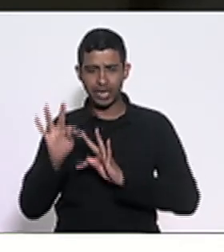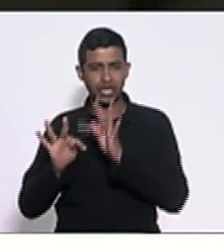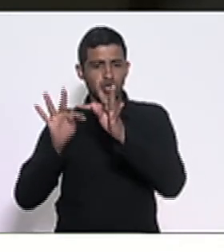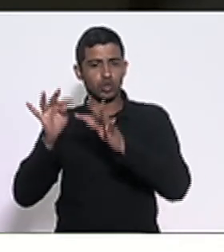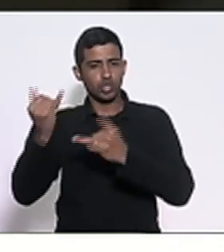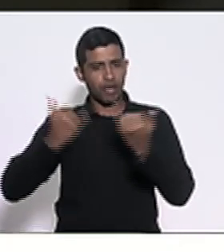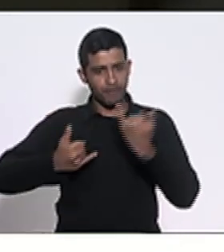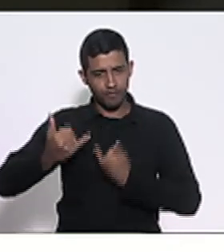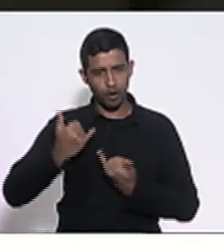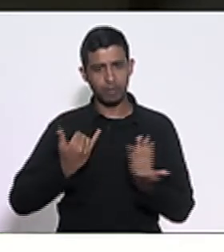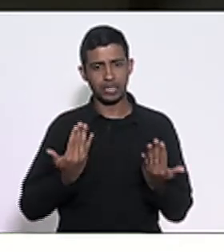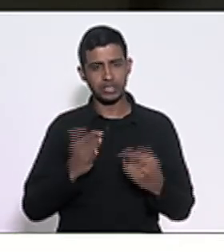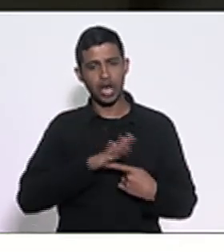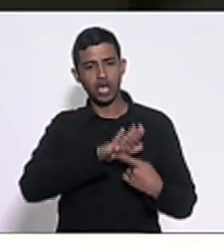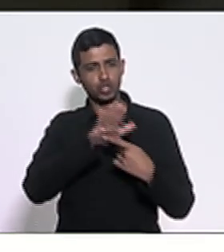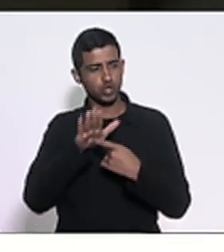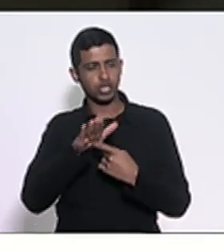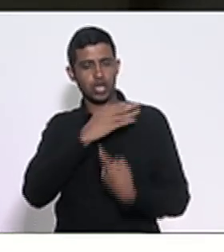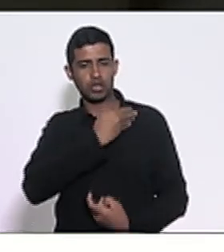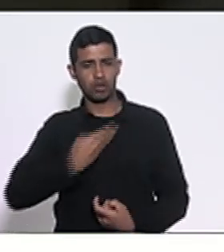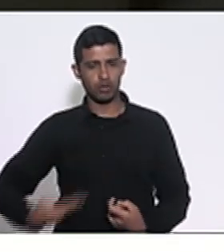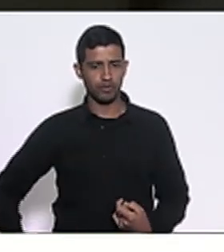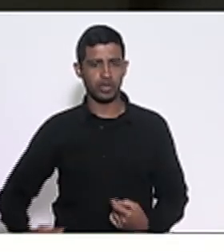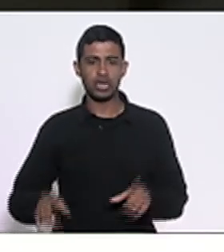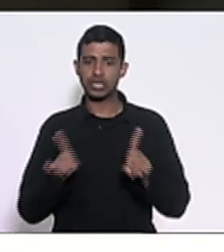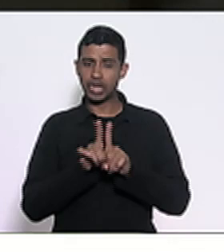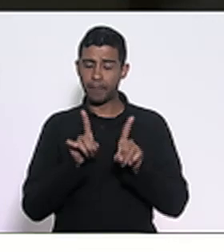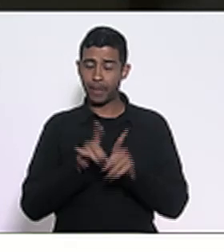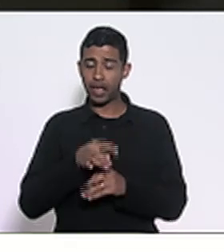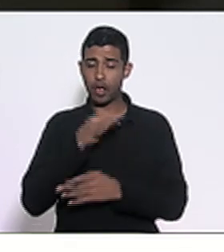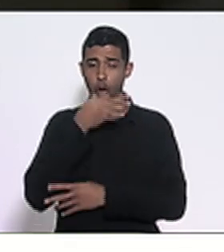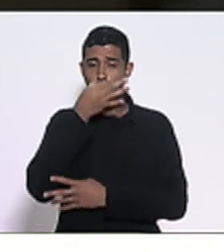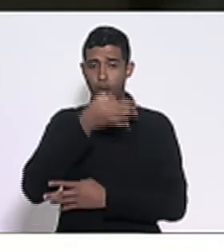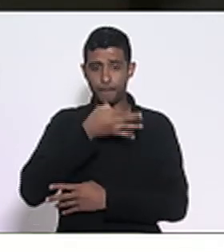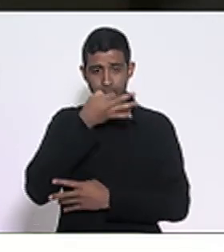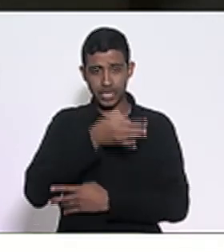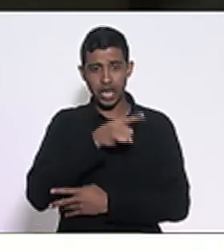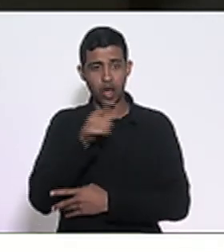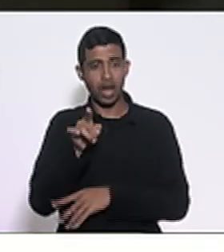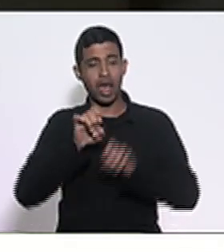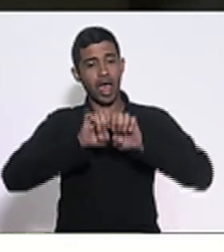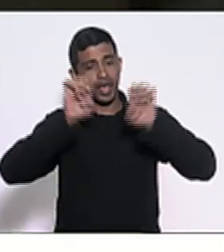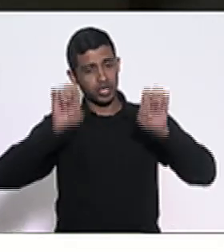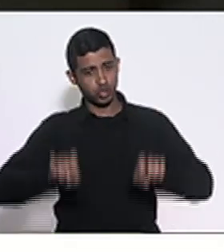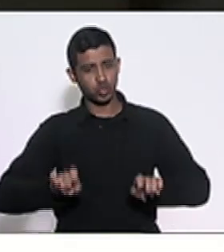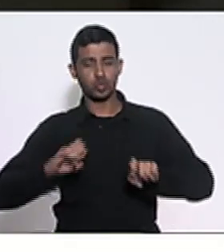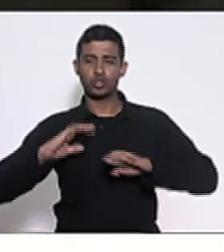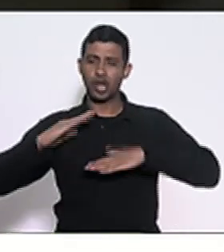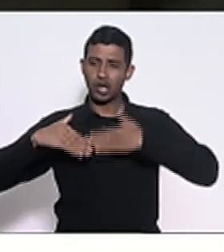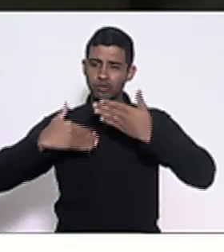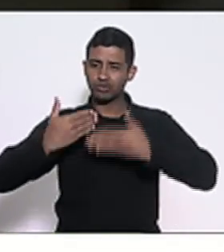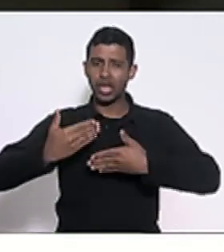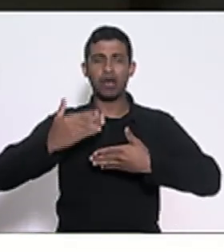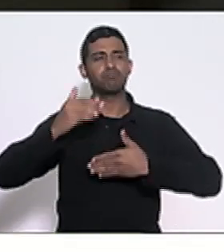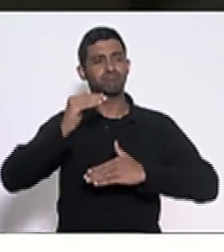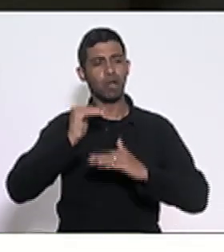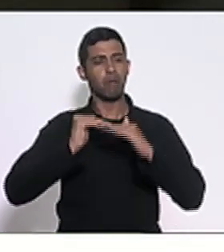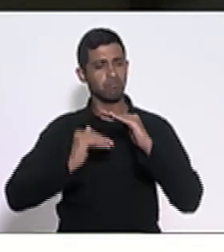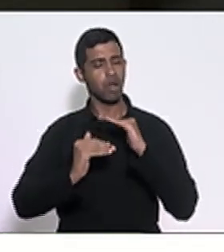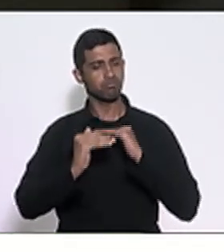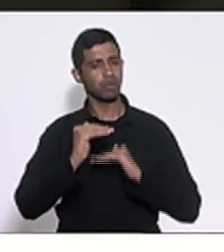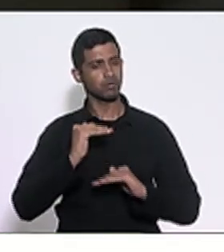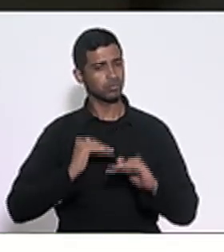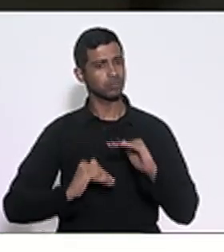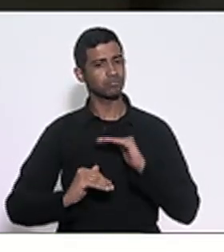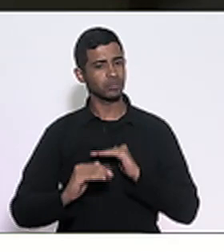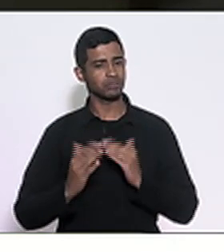atendendo ao conjunto do governo, quanto do ponto de vista da infraestrutura que vinha se degradando e a aparente